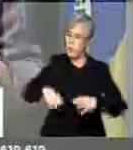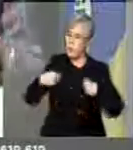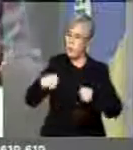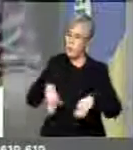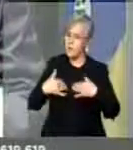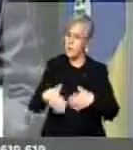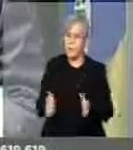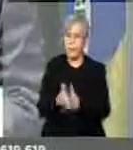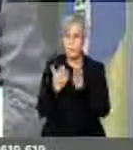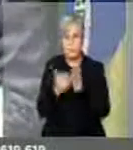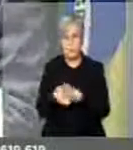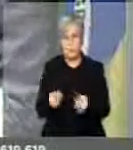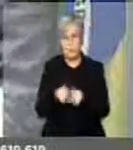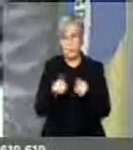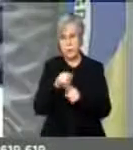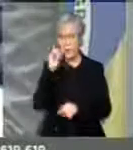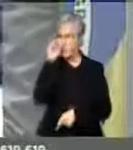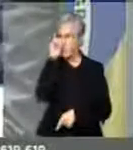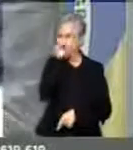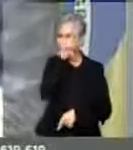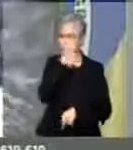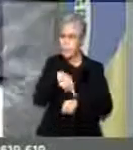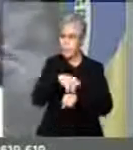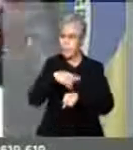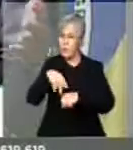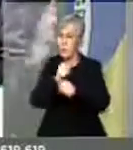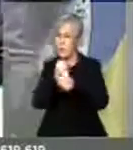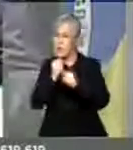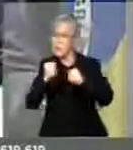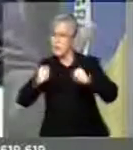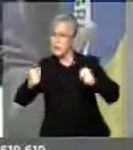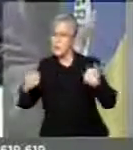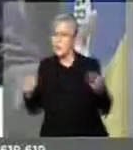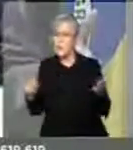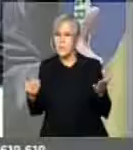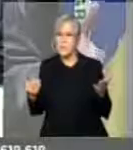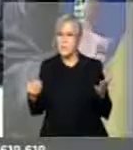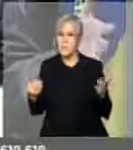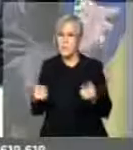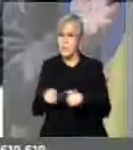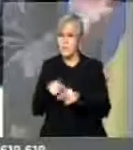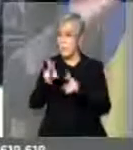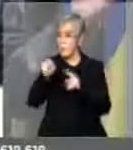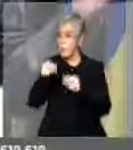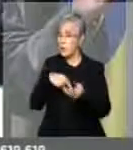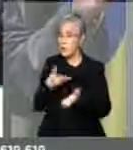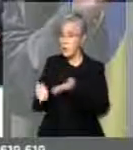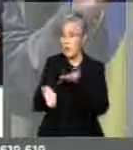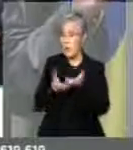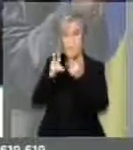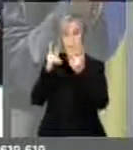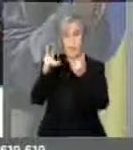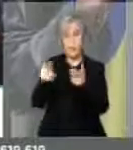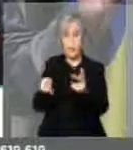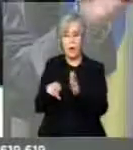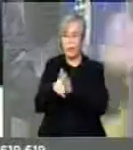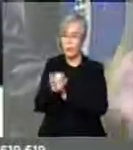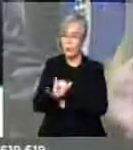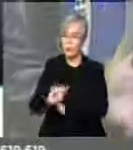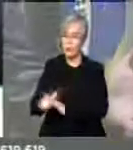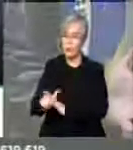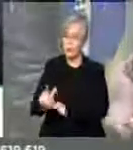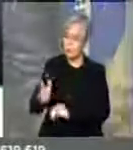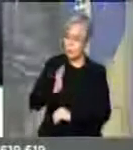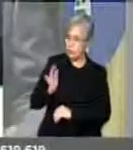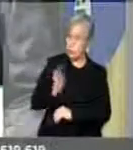as dificuldades de um país continental e que nunca teve o mesmo tratamento que é dado ao sul rico